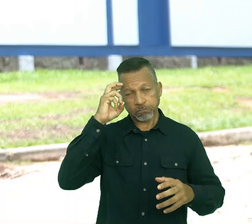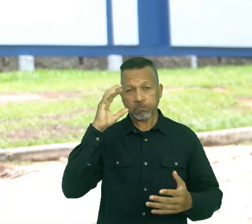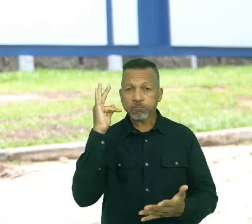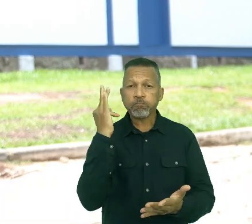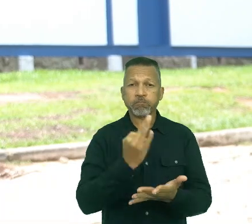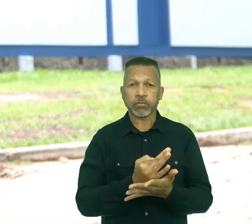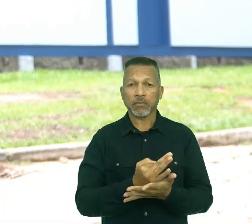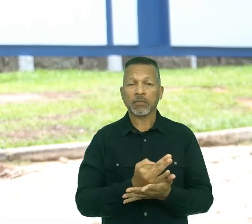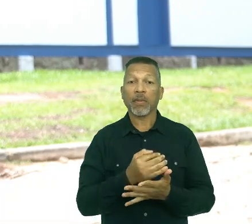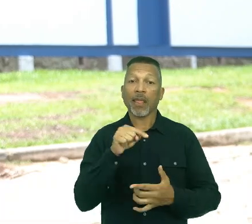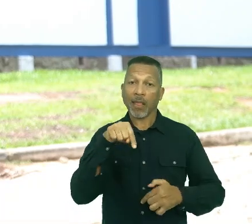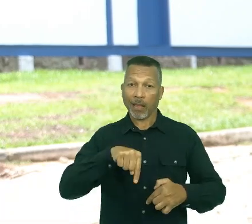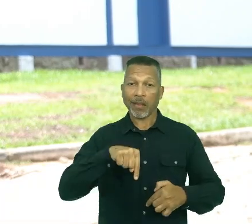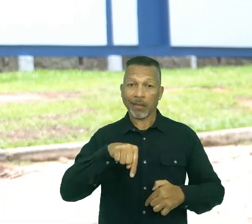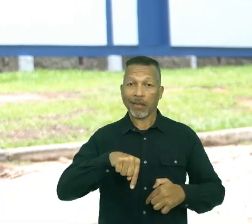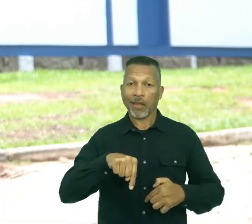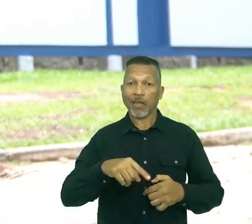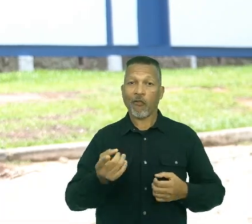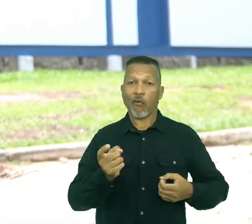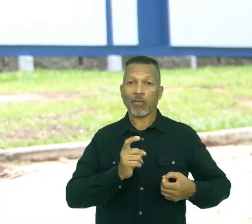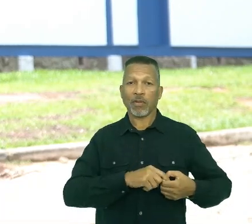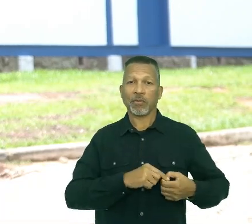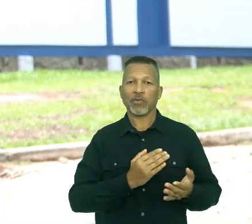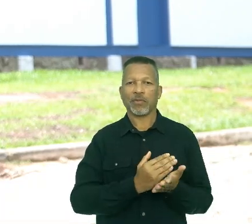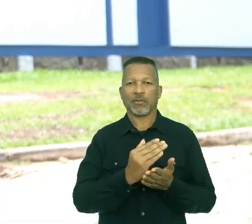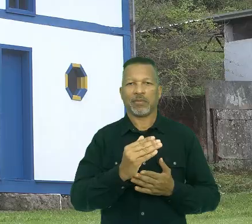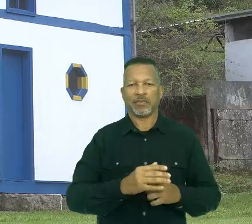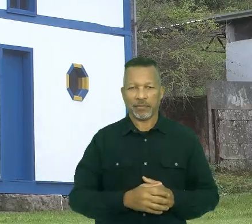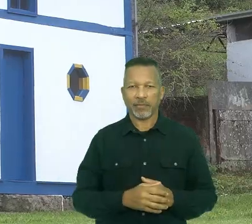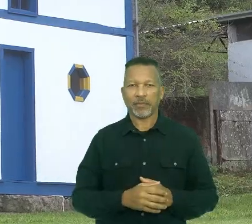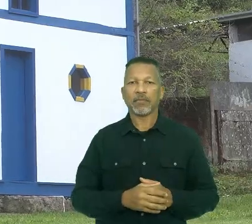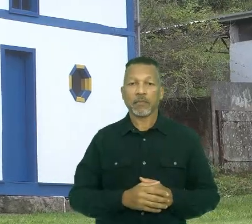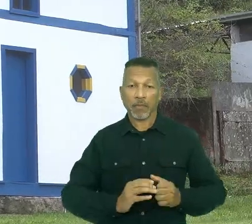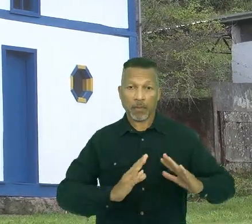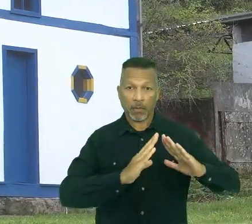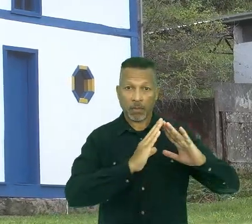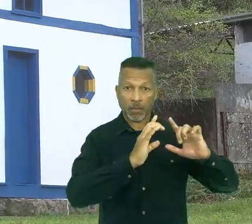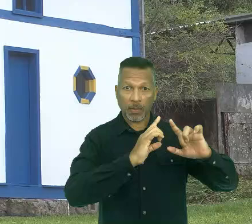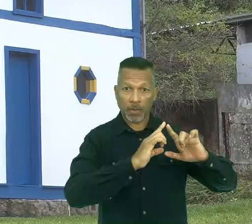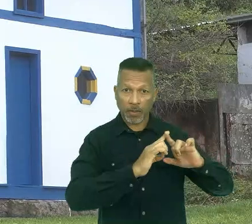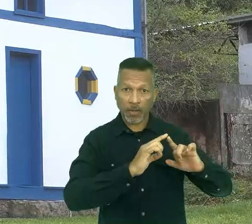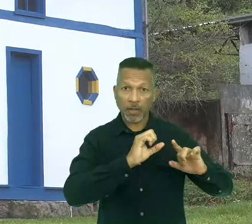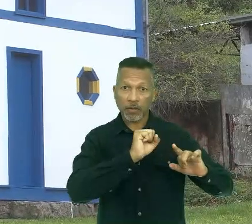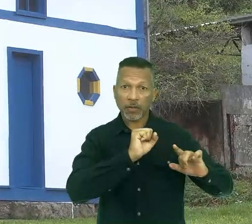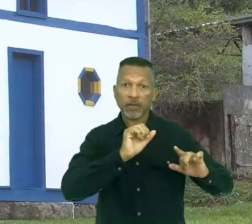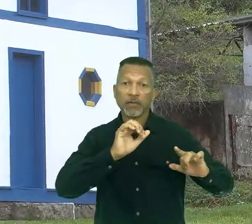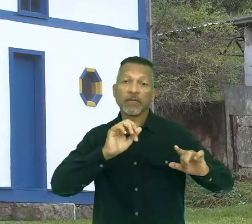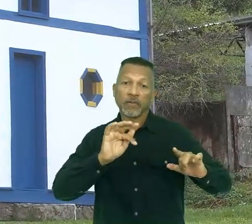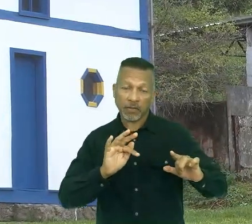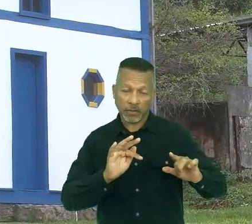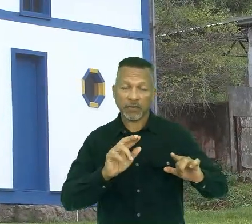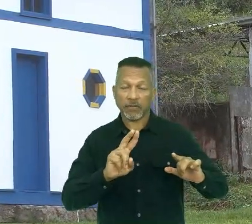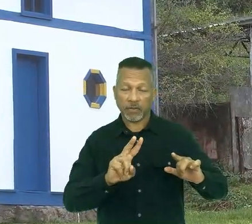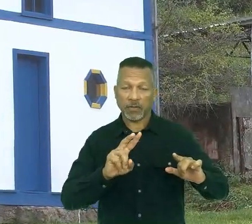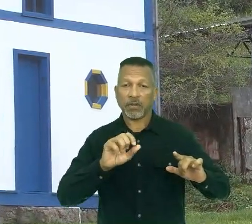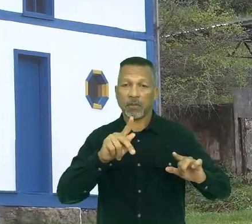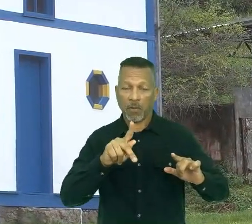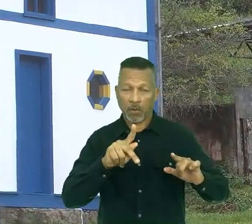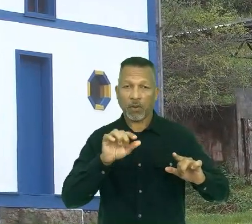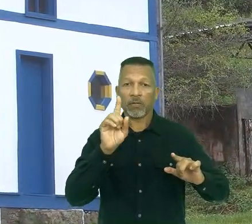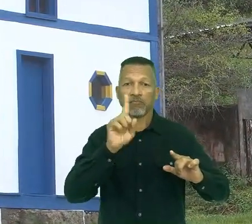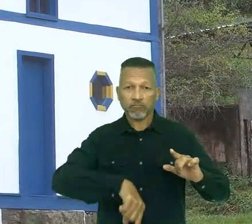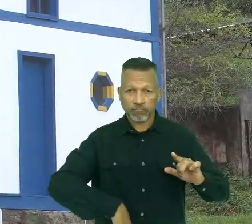fé. E é daqui que retornamos ao início. A Igreja São Vicente de Paulo, no coração do